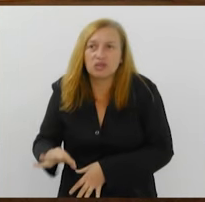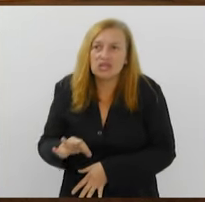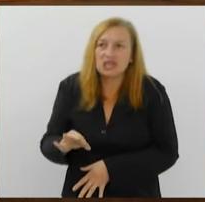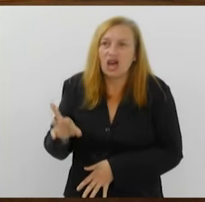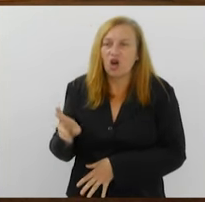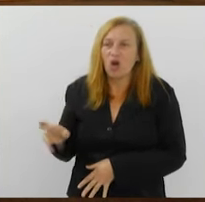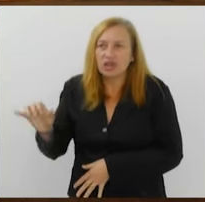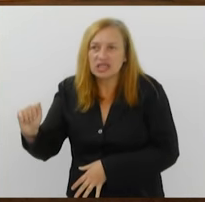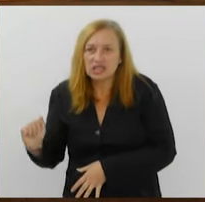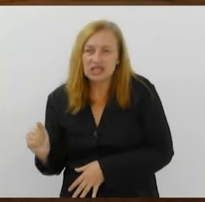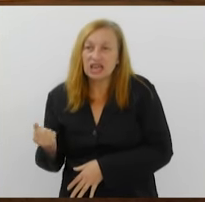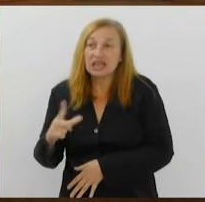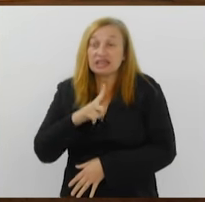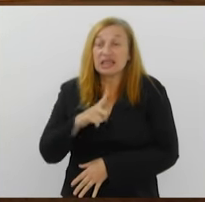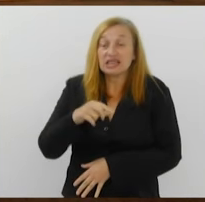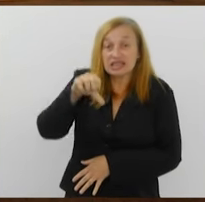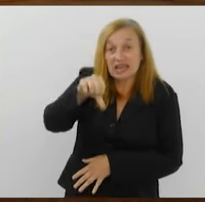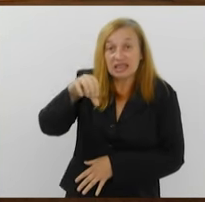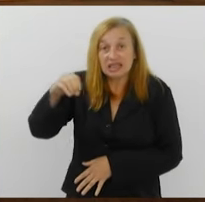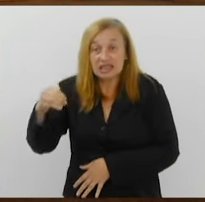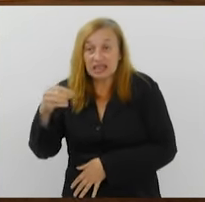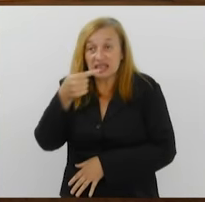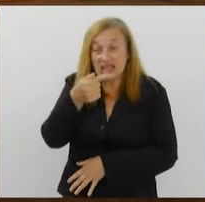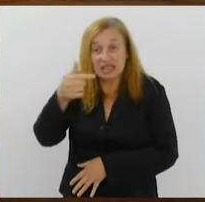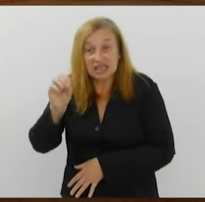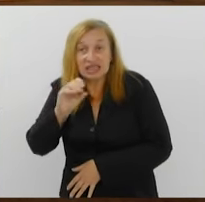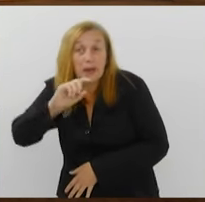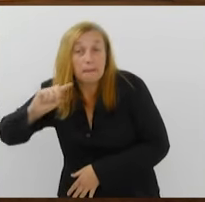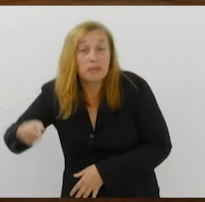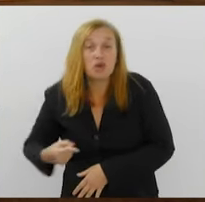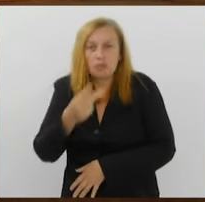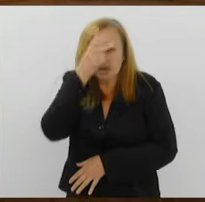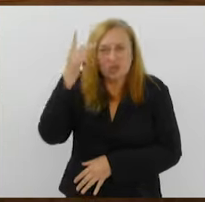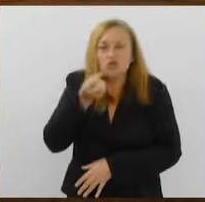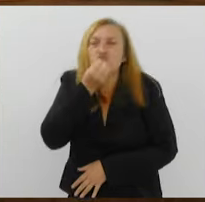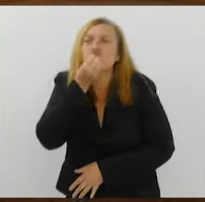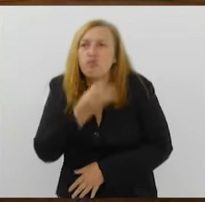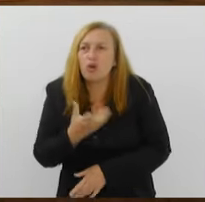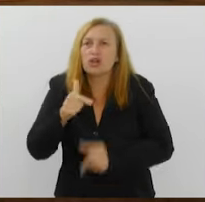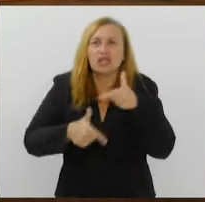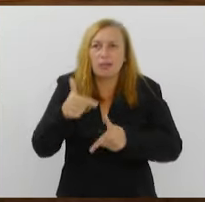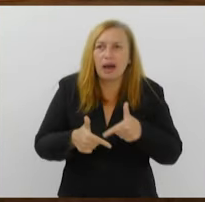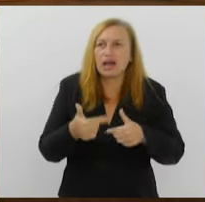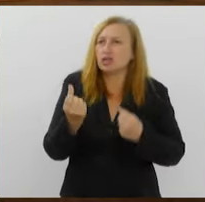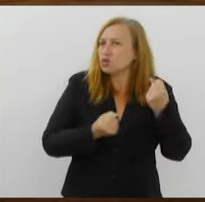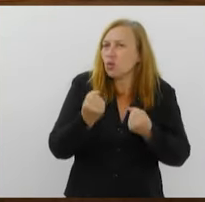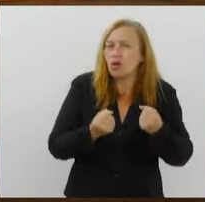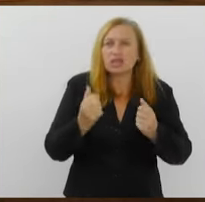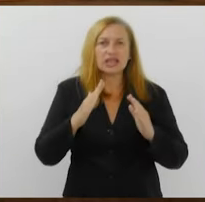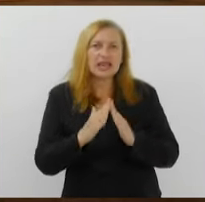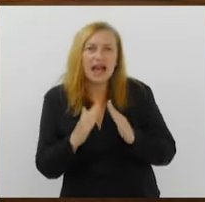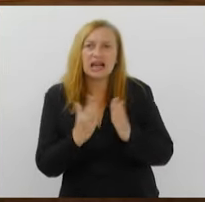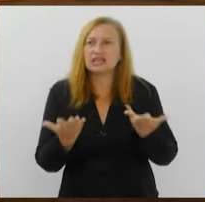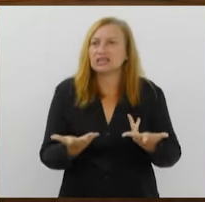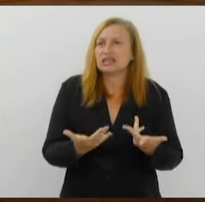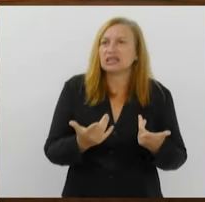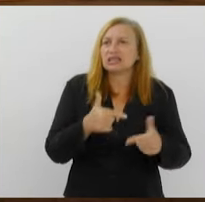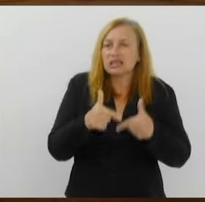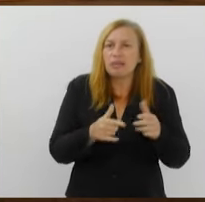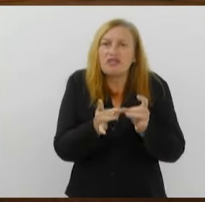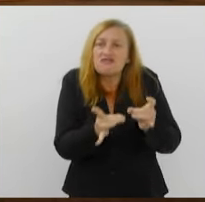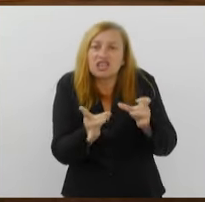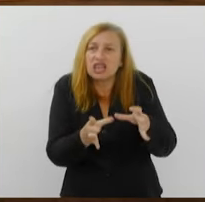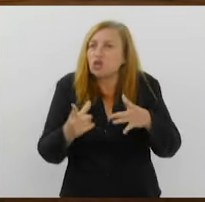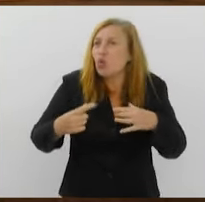tem 70 mil pessoas. Você pode ter certeza que quase 70 mil são pessoas decentes que trabalham no ônibus, trabalham nas nossas casas, trabalham vendendo